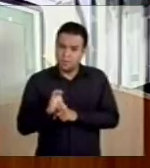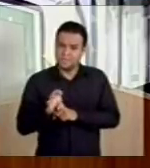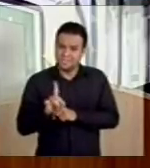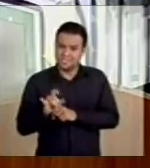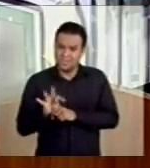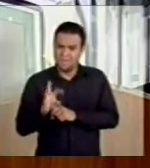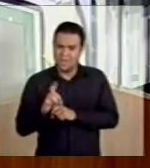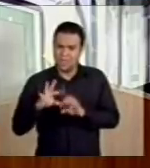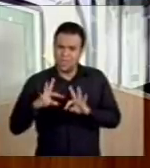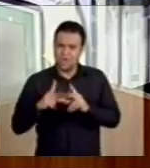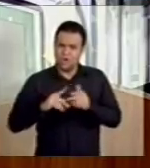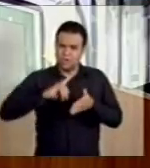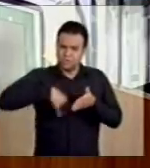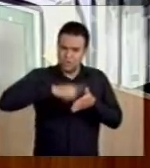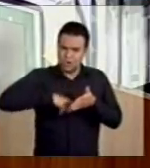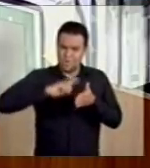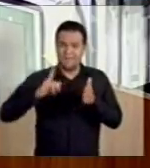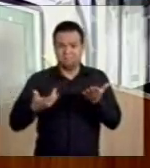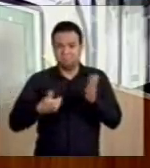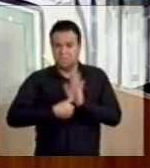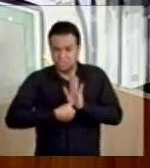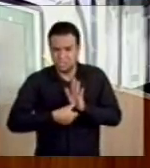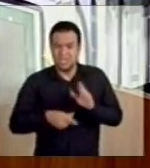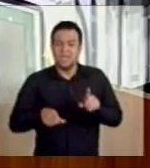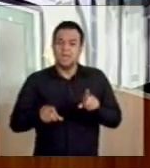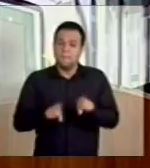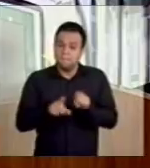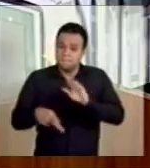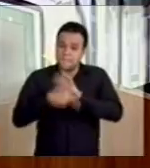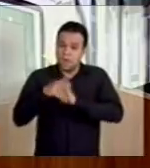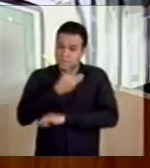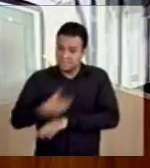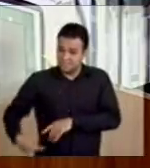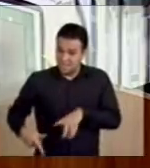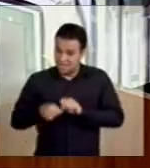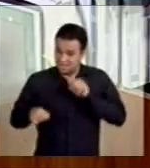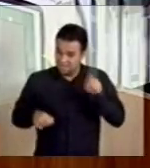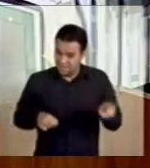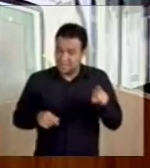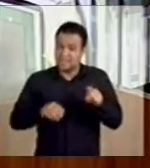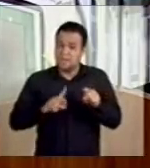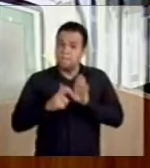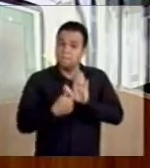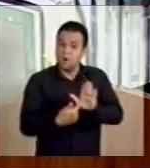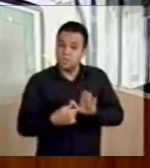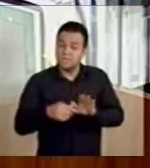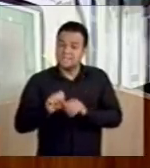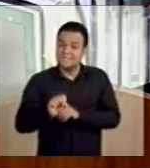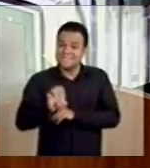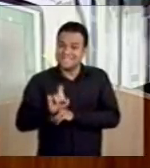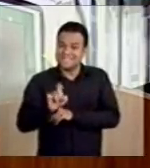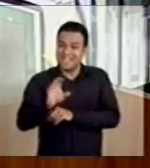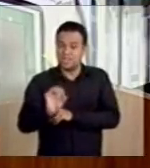quais todos os documentos de identidade emitidos pelo Estado que indiquem o sexo ou gênero